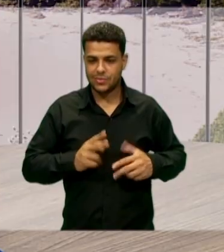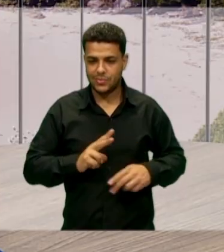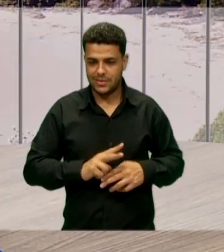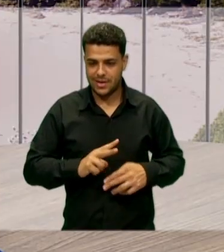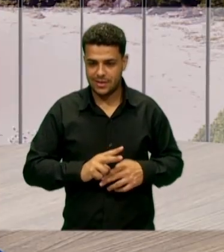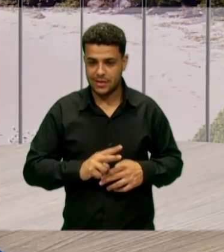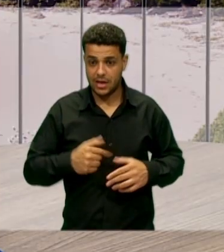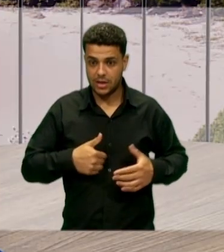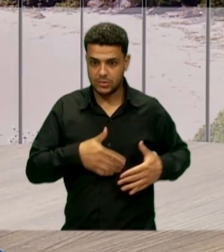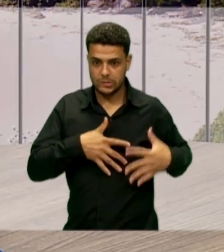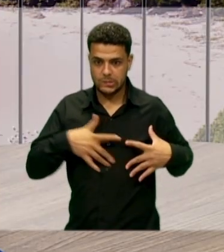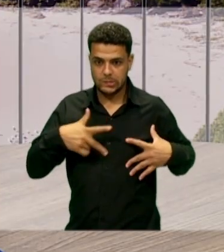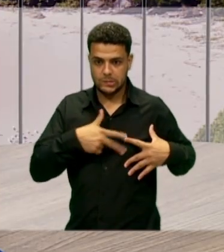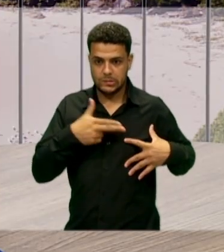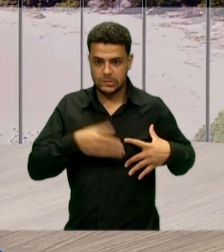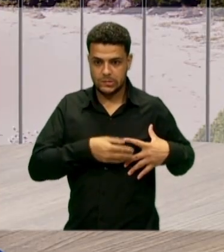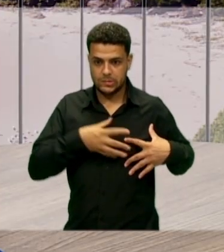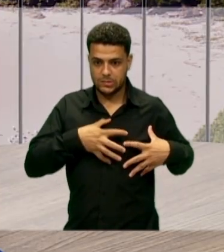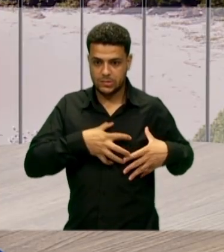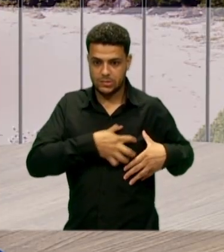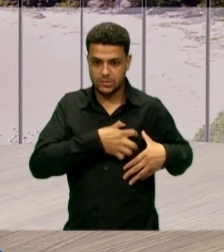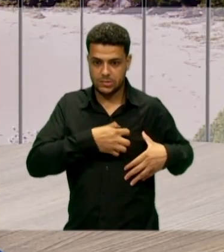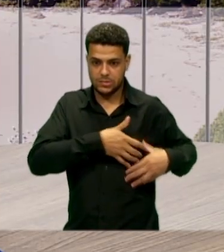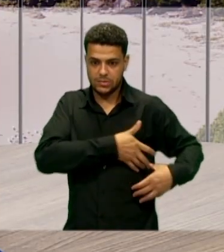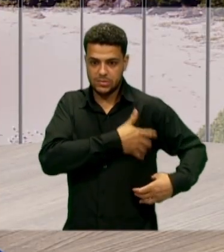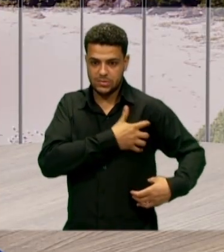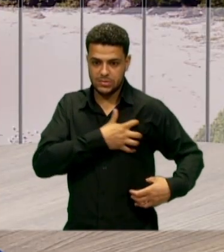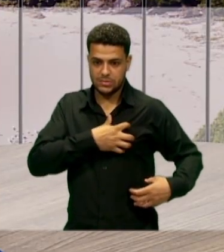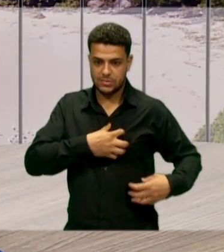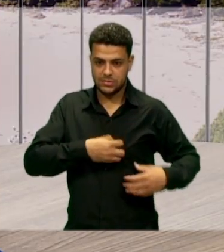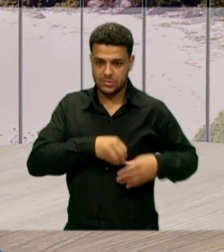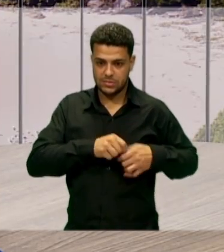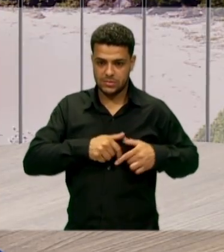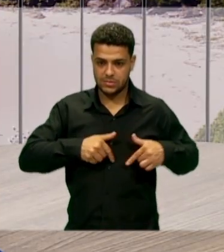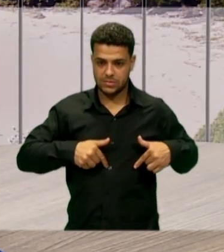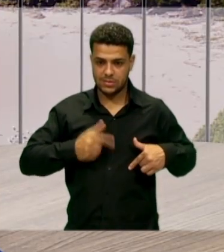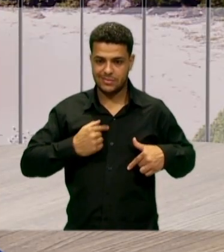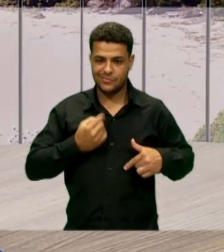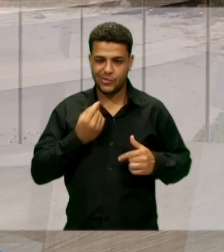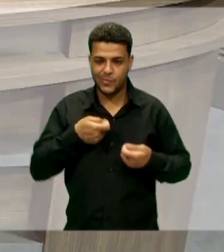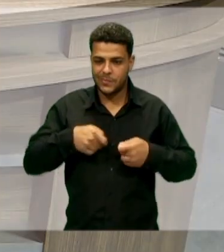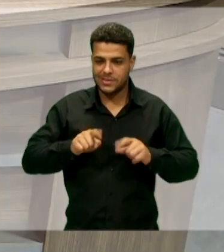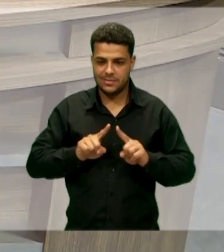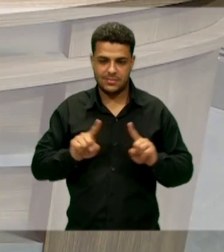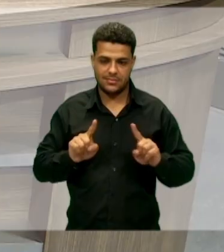Antigamente, você tirava a mama inteira, esvaziava a axila, tirava os linfonodos. Hoje, raramente se faz isso.